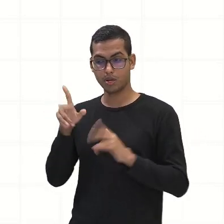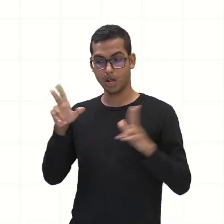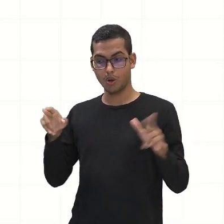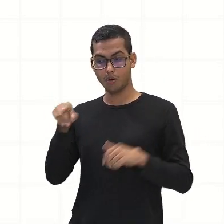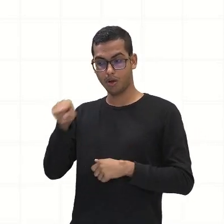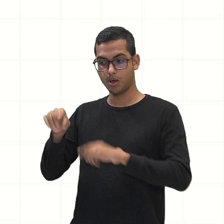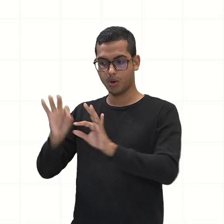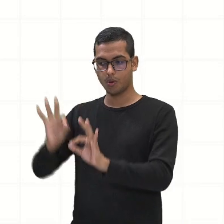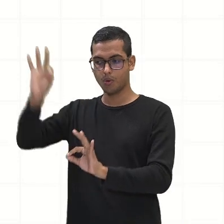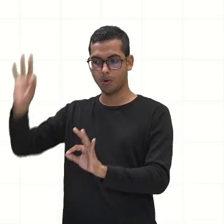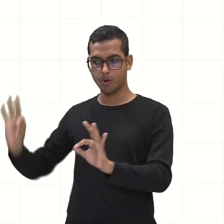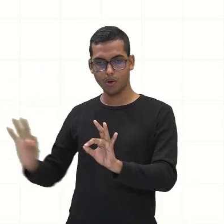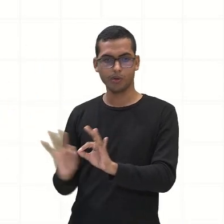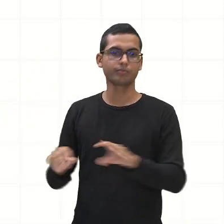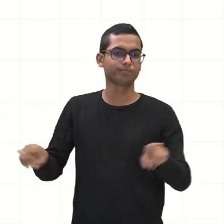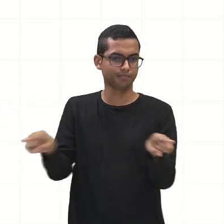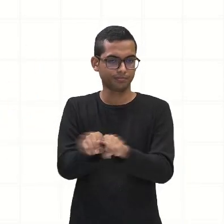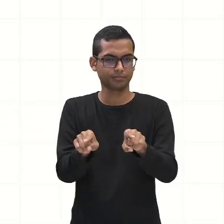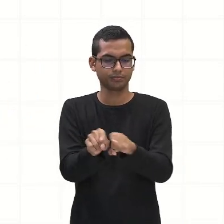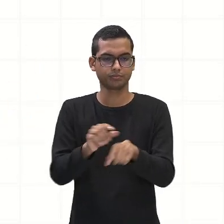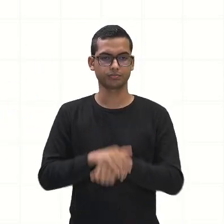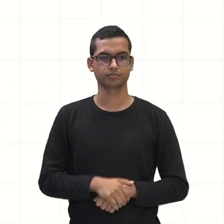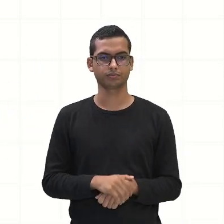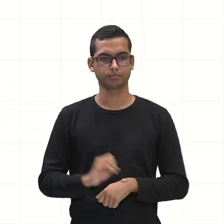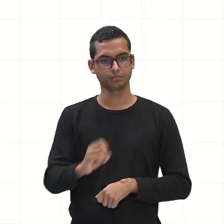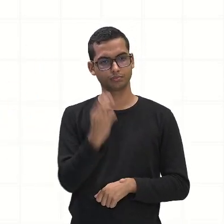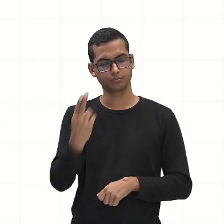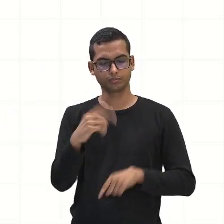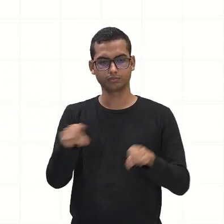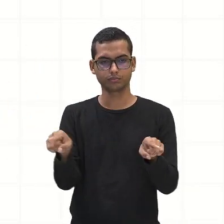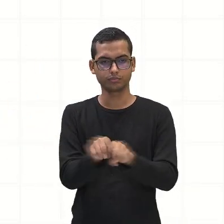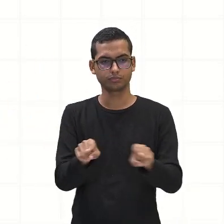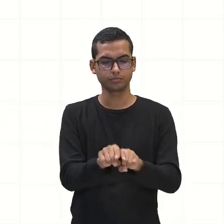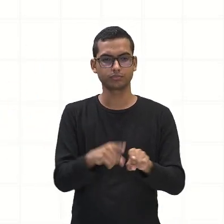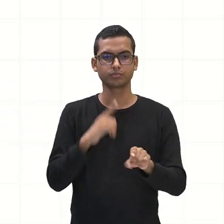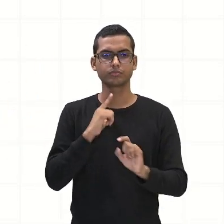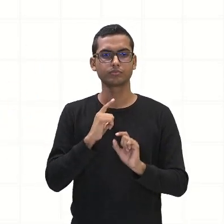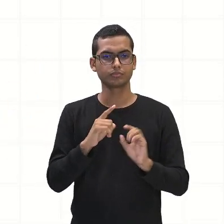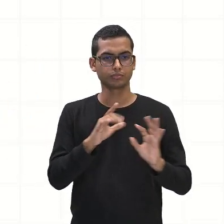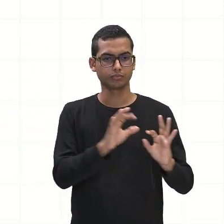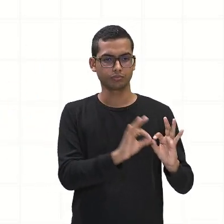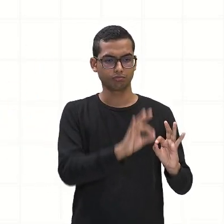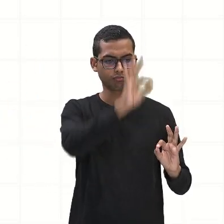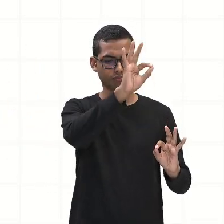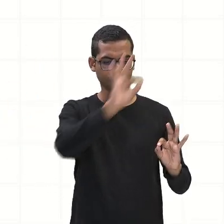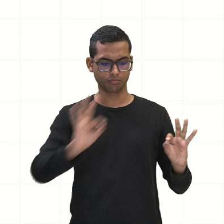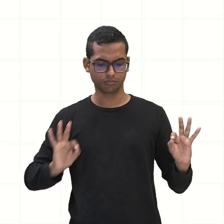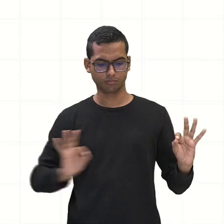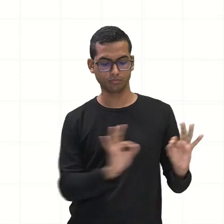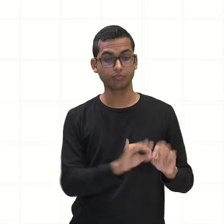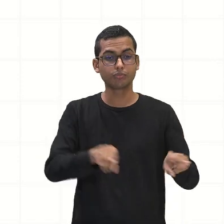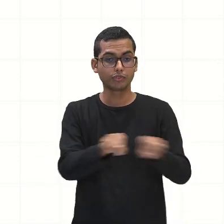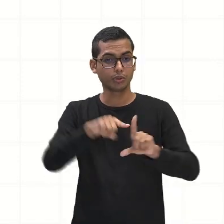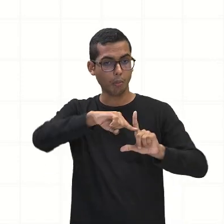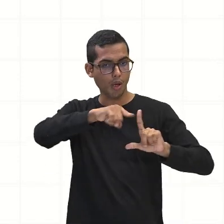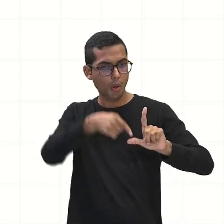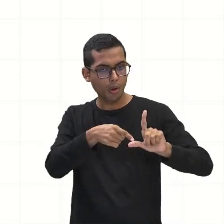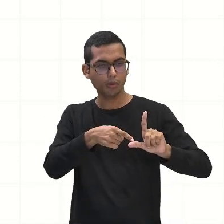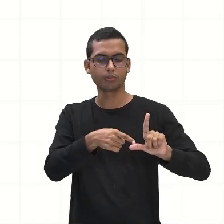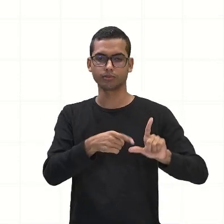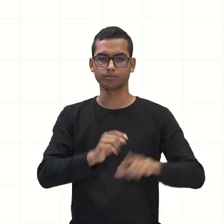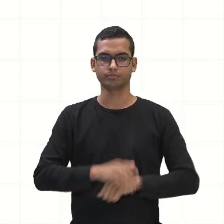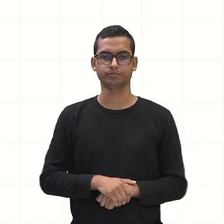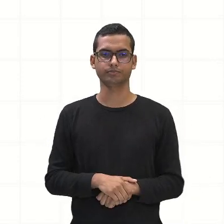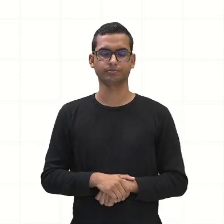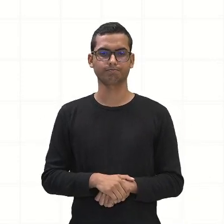podemos observar. Nesse caso aqui, nós temos uma que já pode ser garantida pelo ângulo, Tudo bem? E aí, o que é que eu sei?